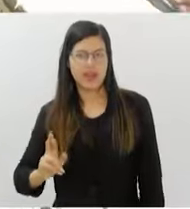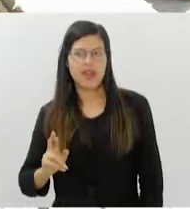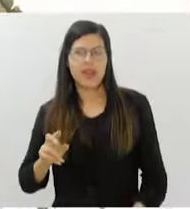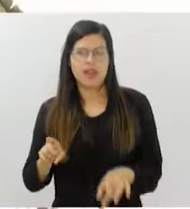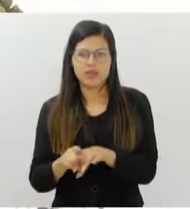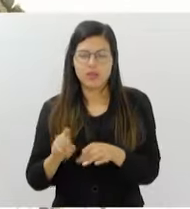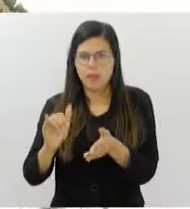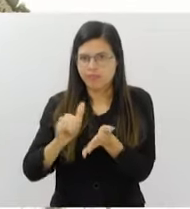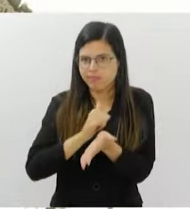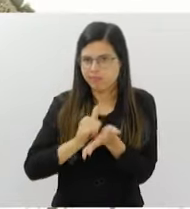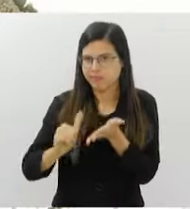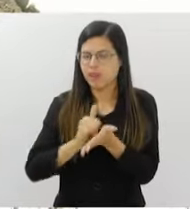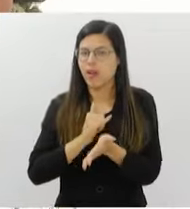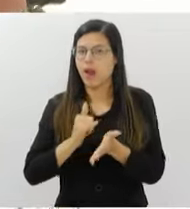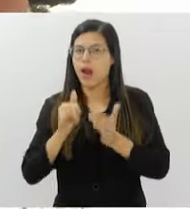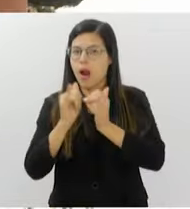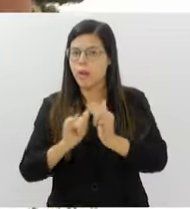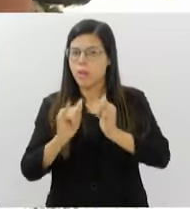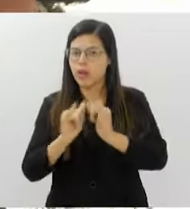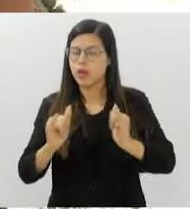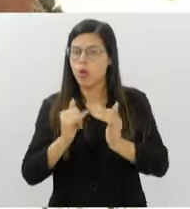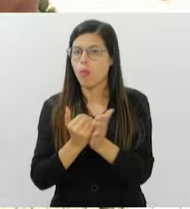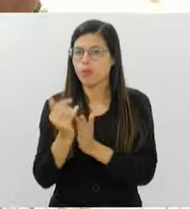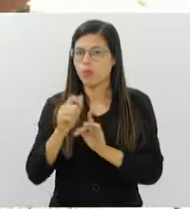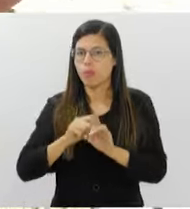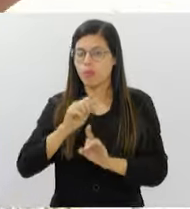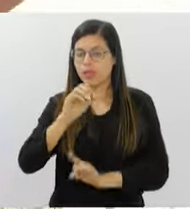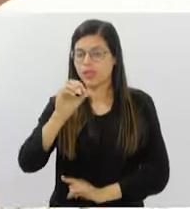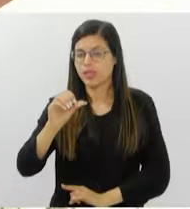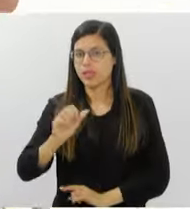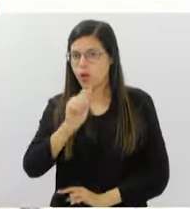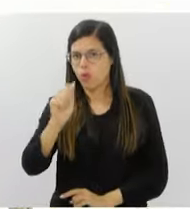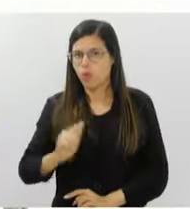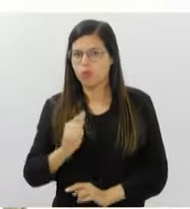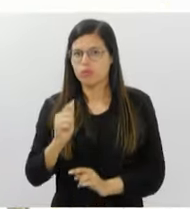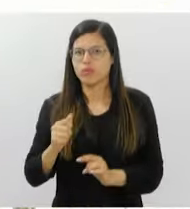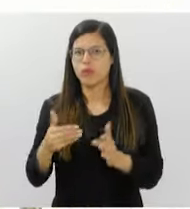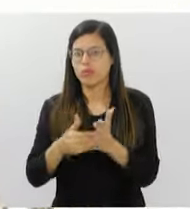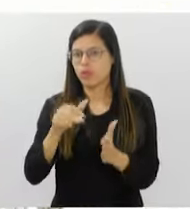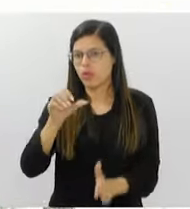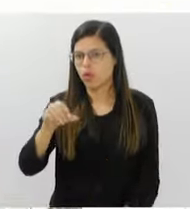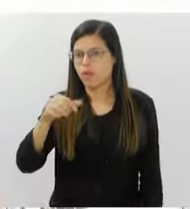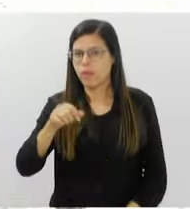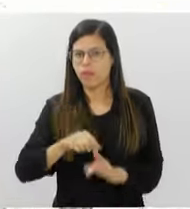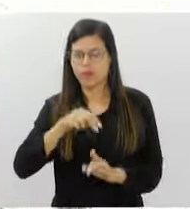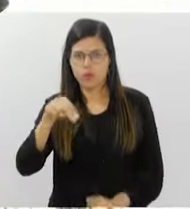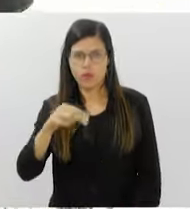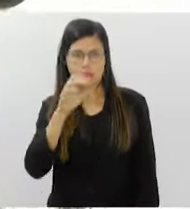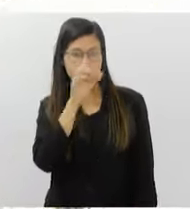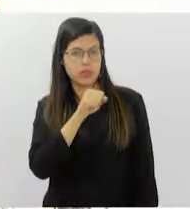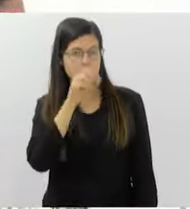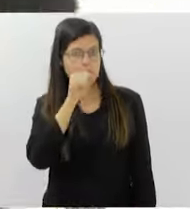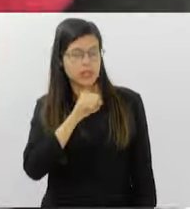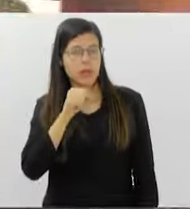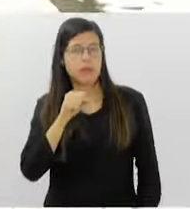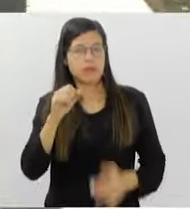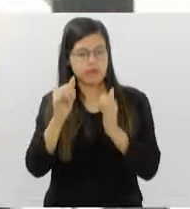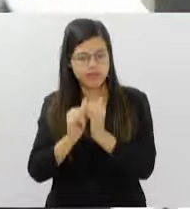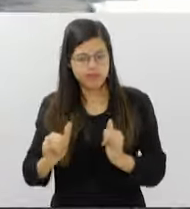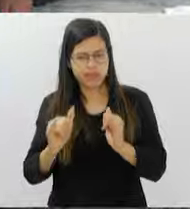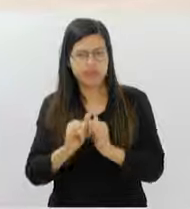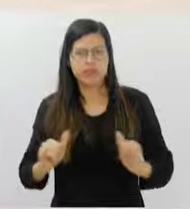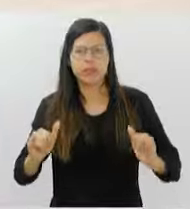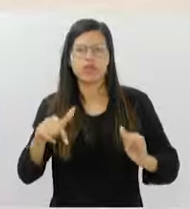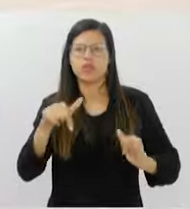A campanha teve início em agosto e segue até 9 de novembro, sempre aos sábados, a fim de alcançar todas as áreas do